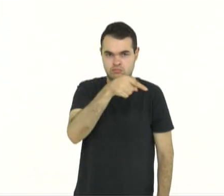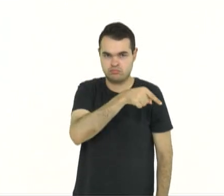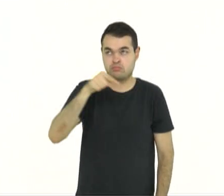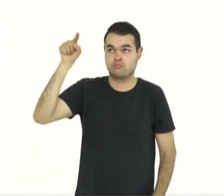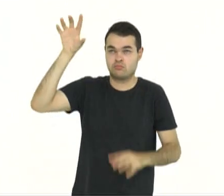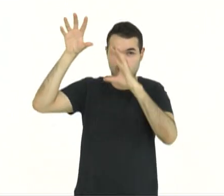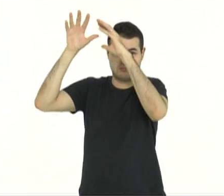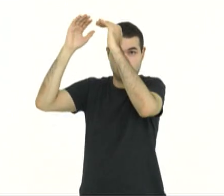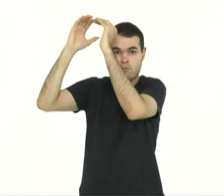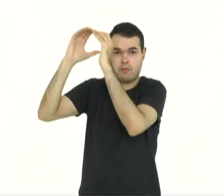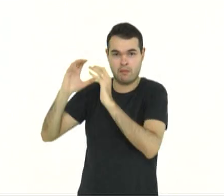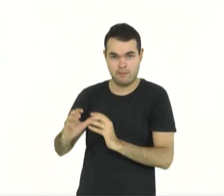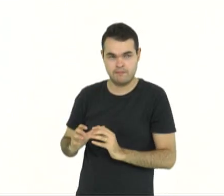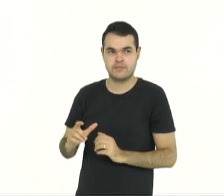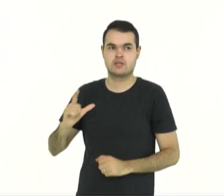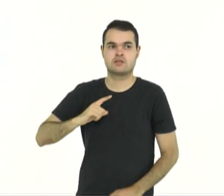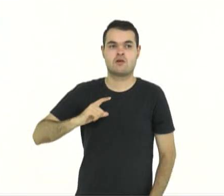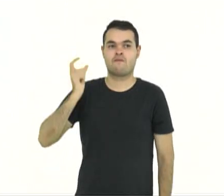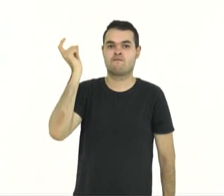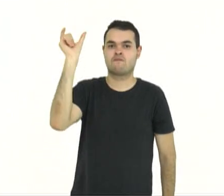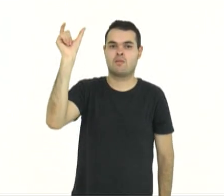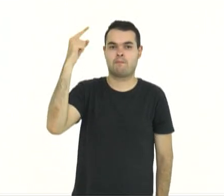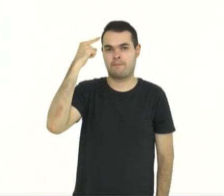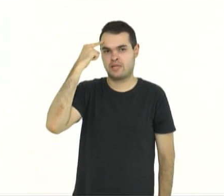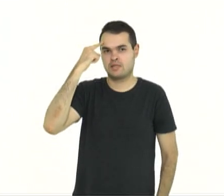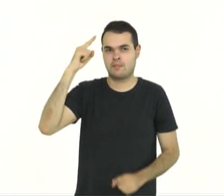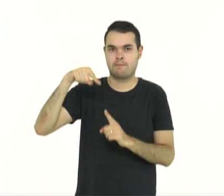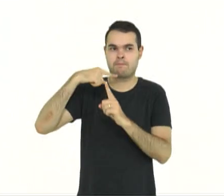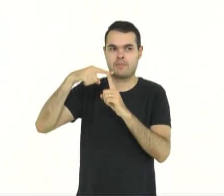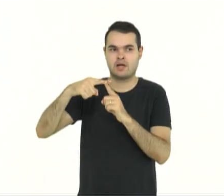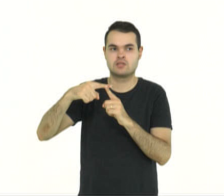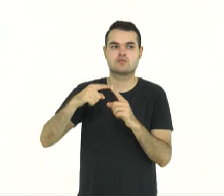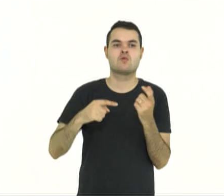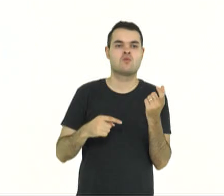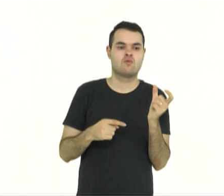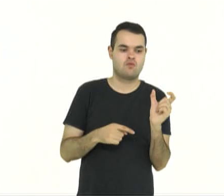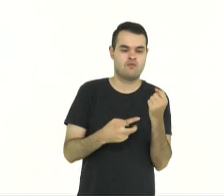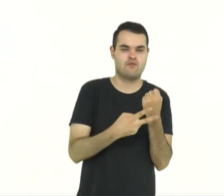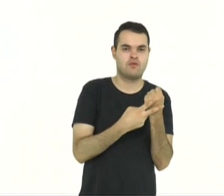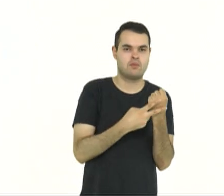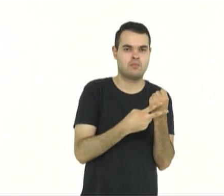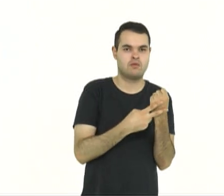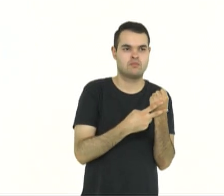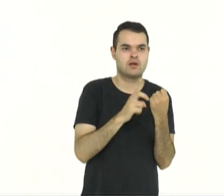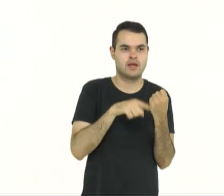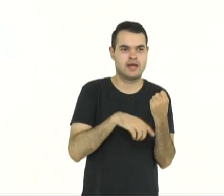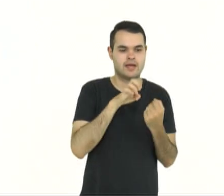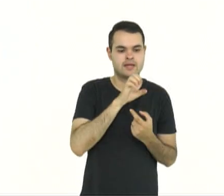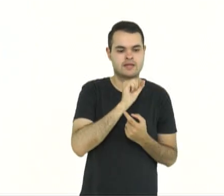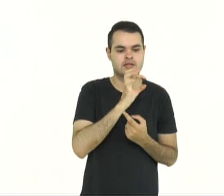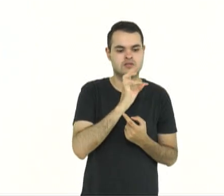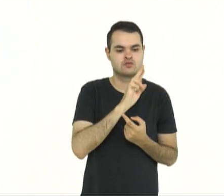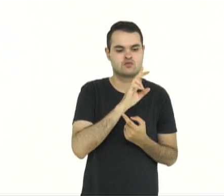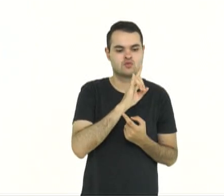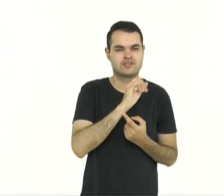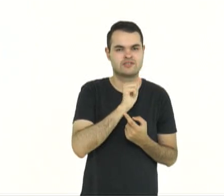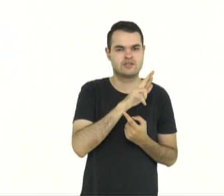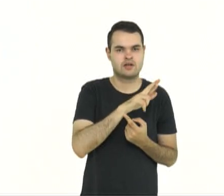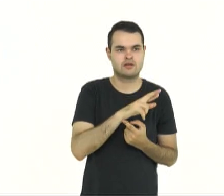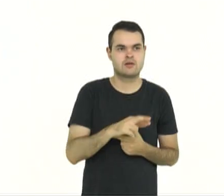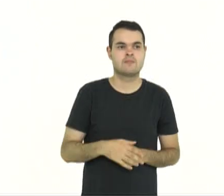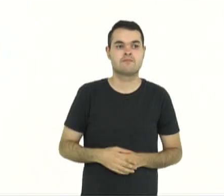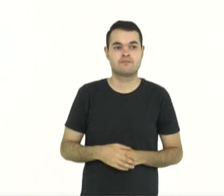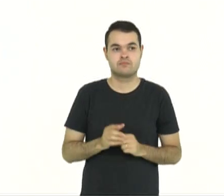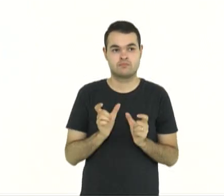pensam. Então, eu vou pegar o verbo pensar, mais um verbo no infinitivo, que é o verbo estudar. Pienso